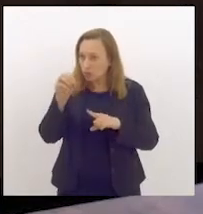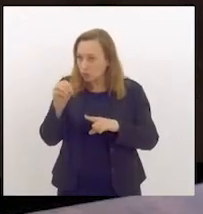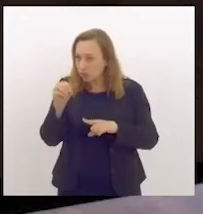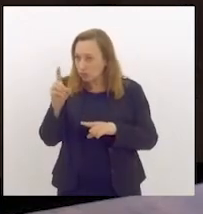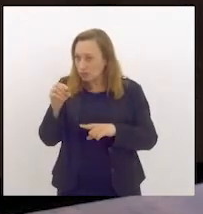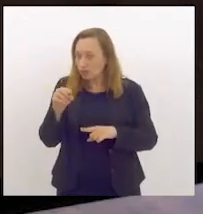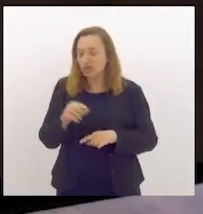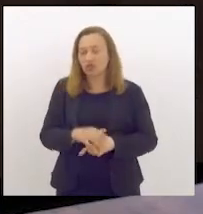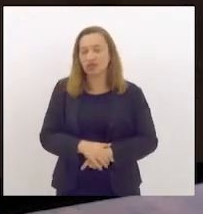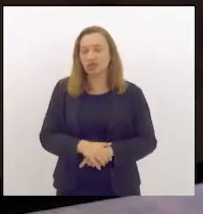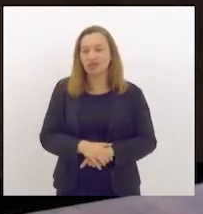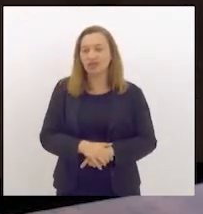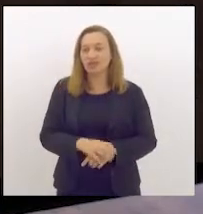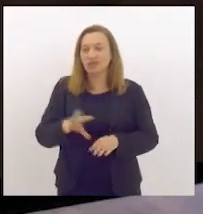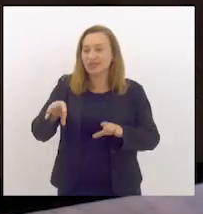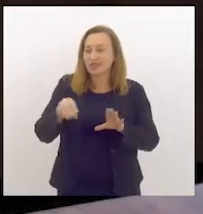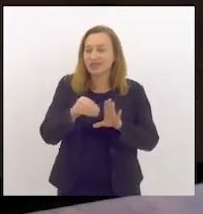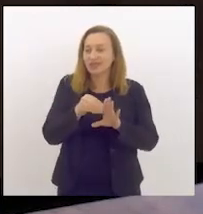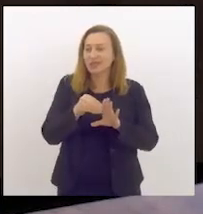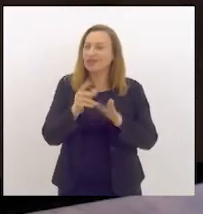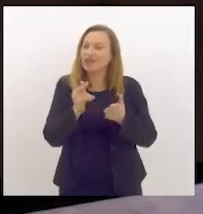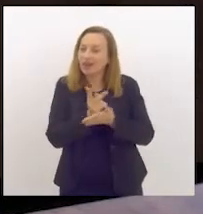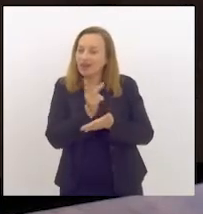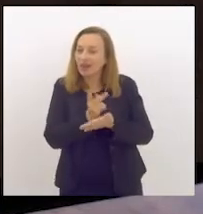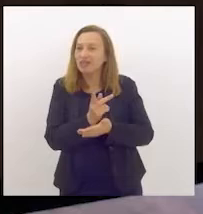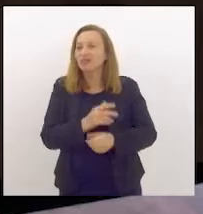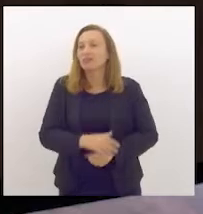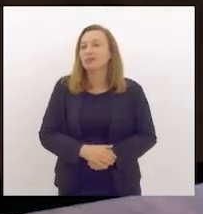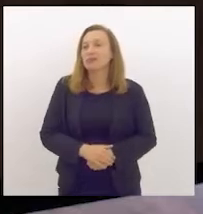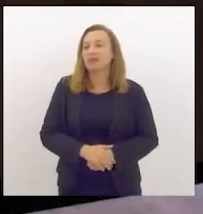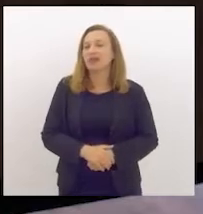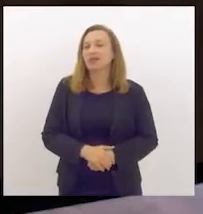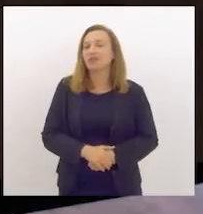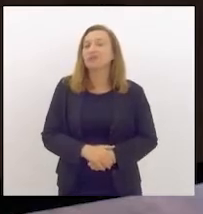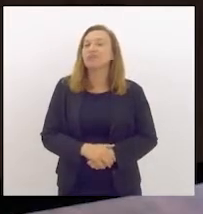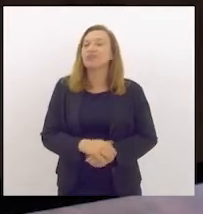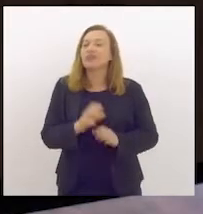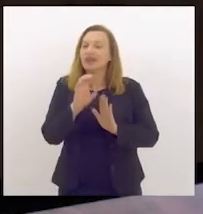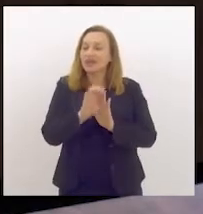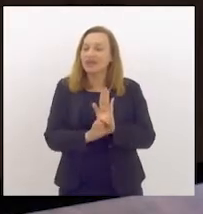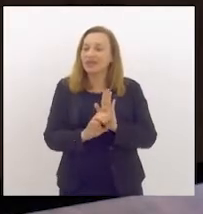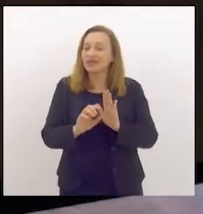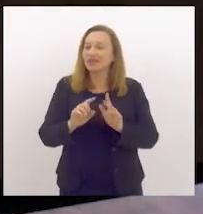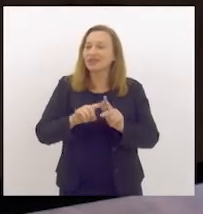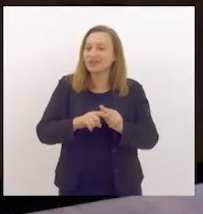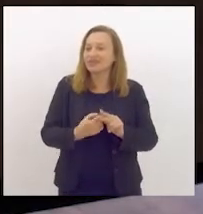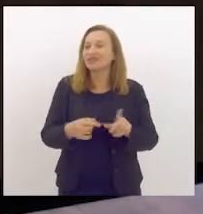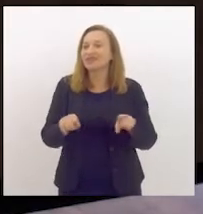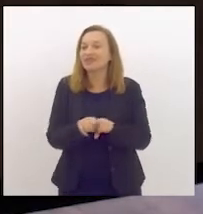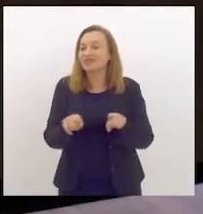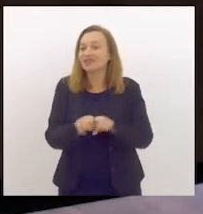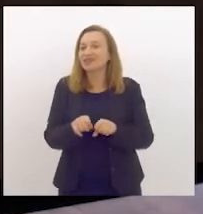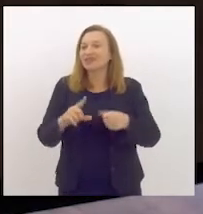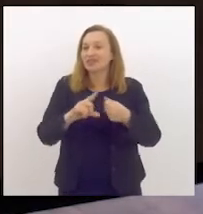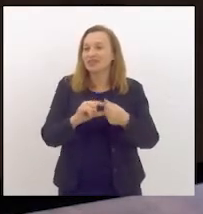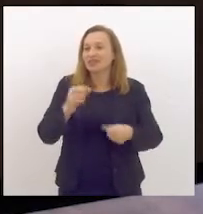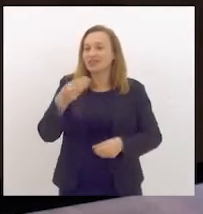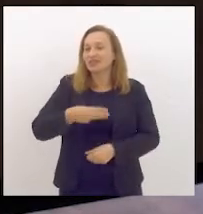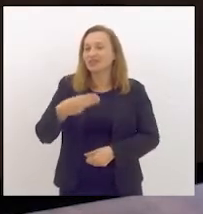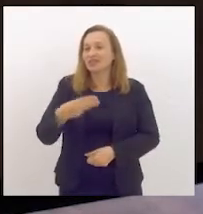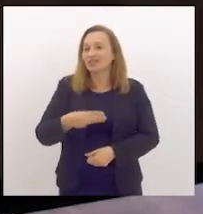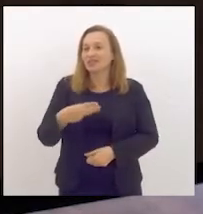estava introduzida indevidamente e a emenda modificativa também é o Artigo